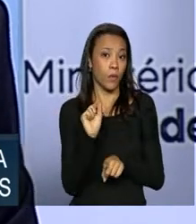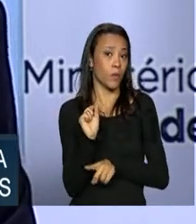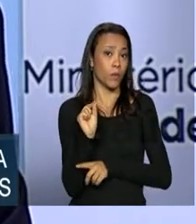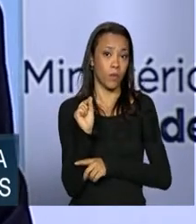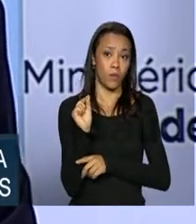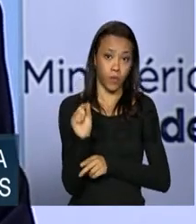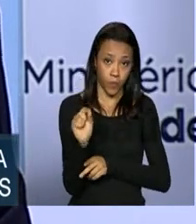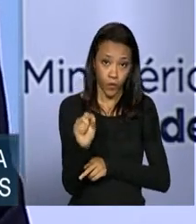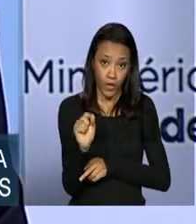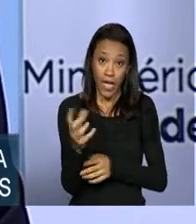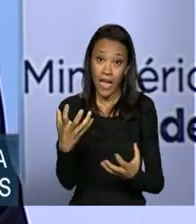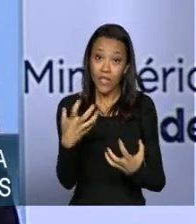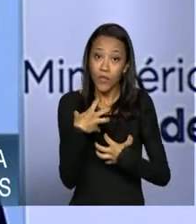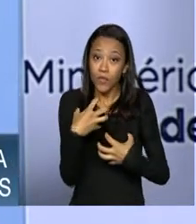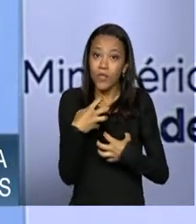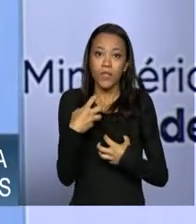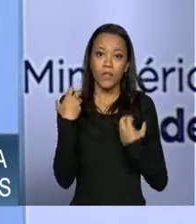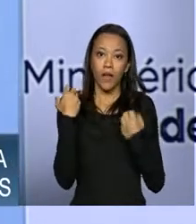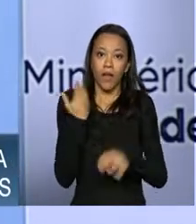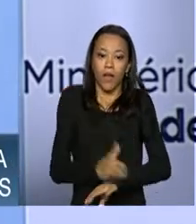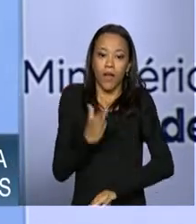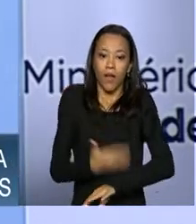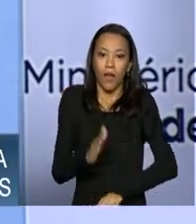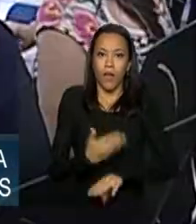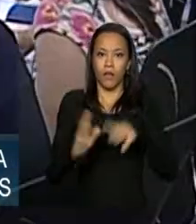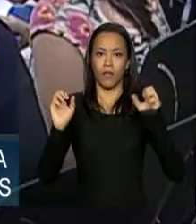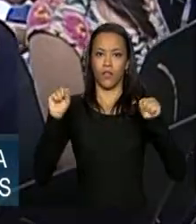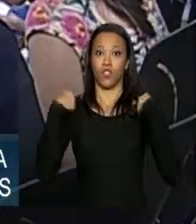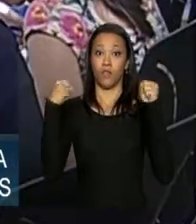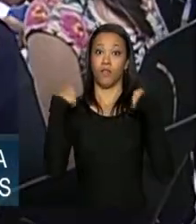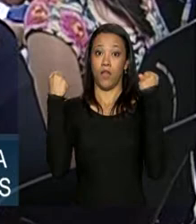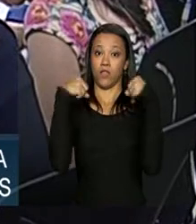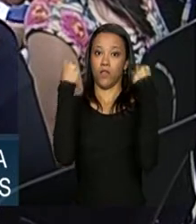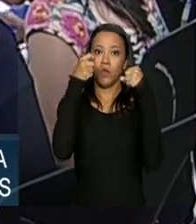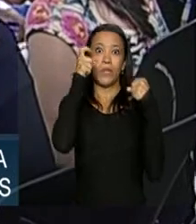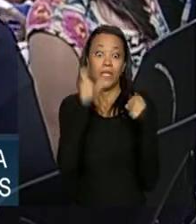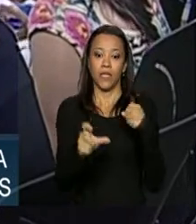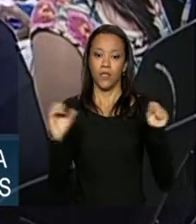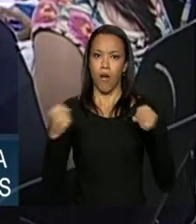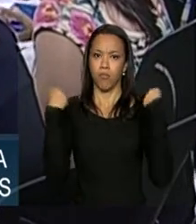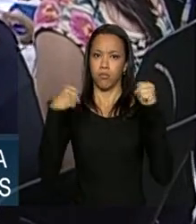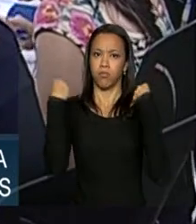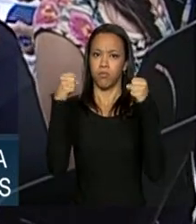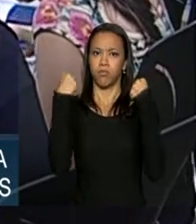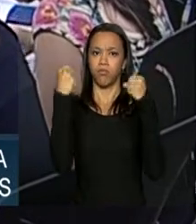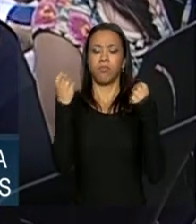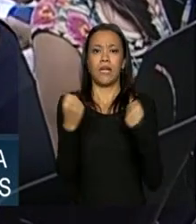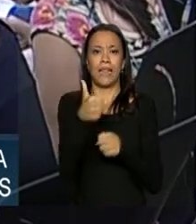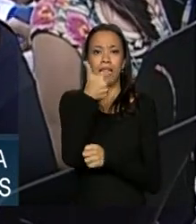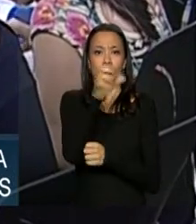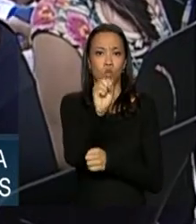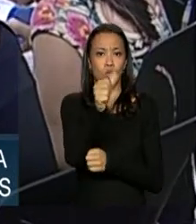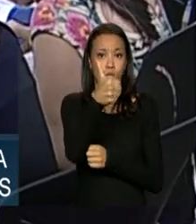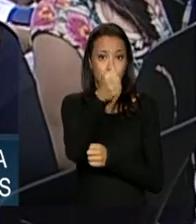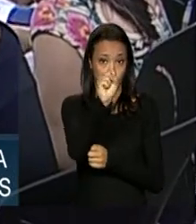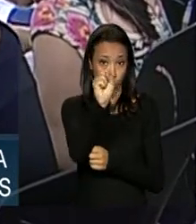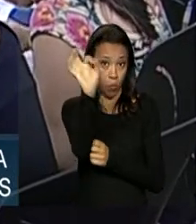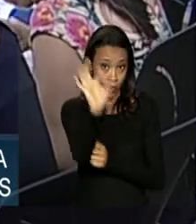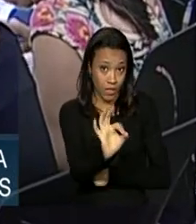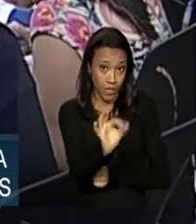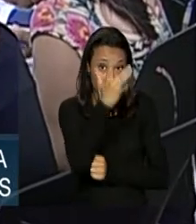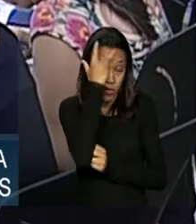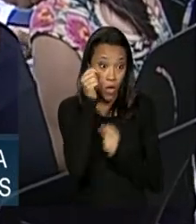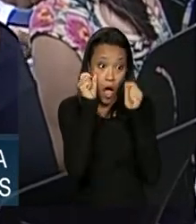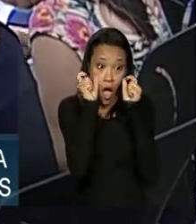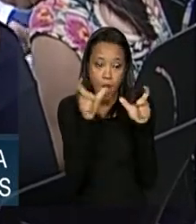a atividade física. Esse crescimento observado nos últimos 6 anos de 18% da atividade física, e